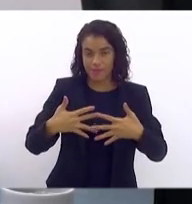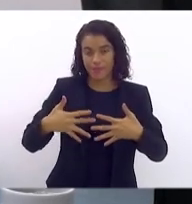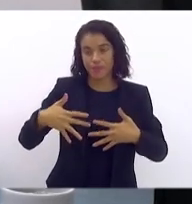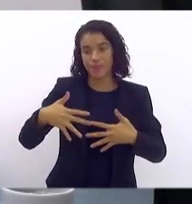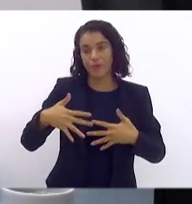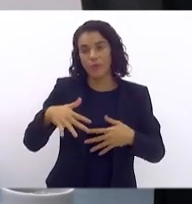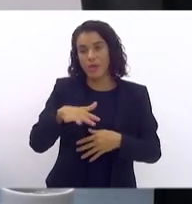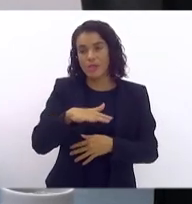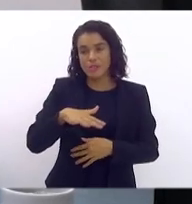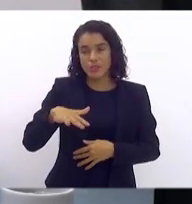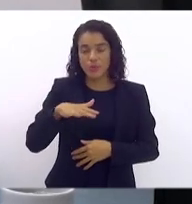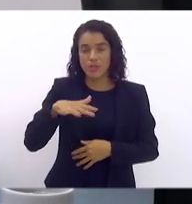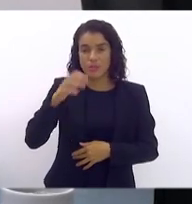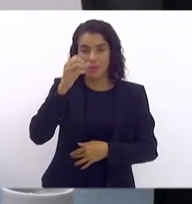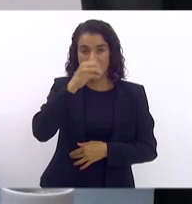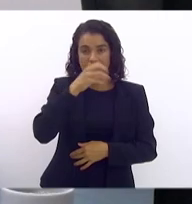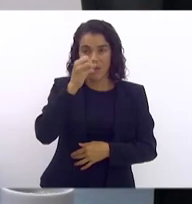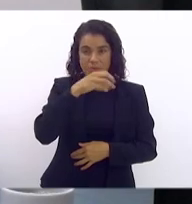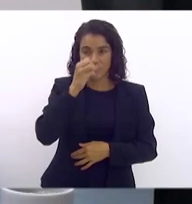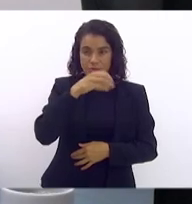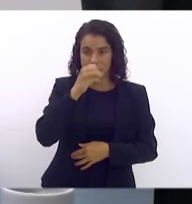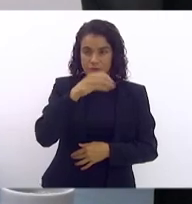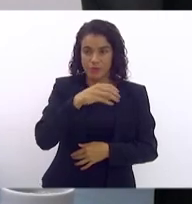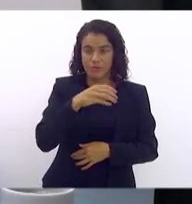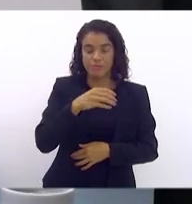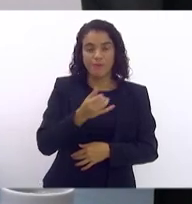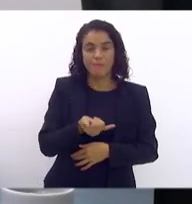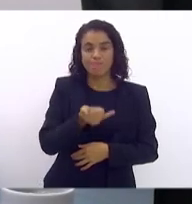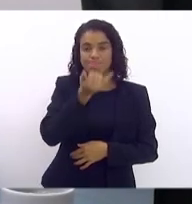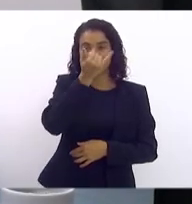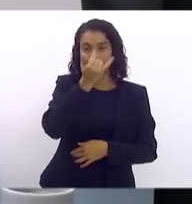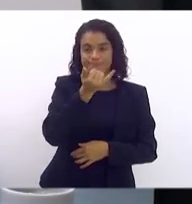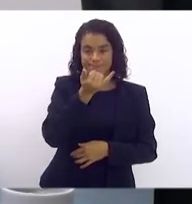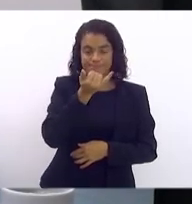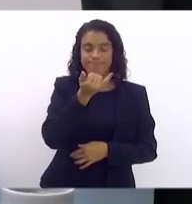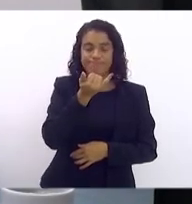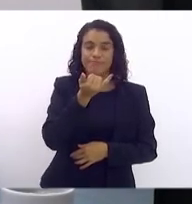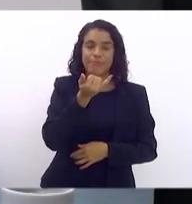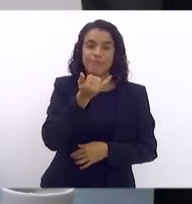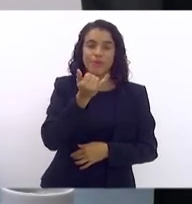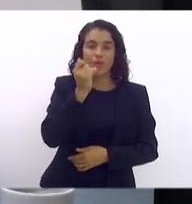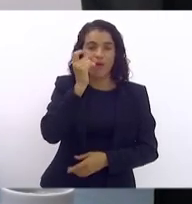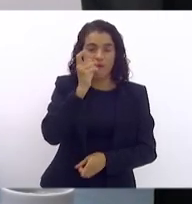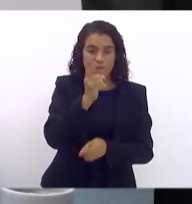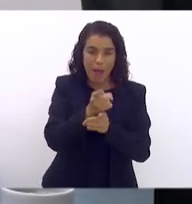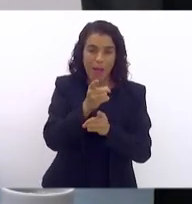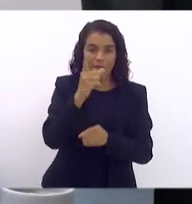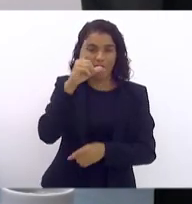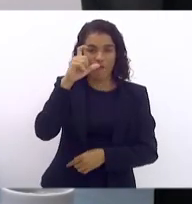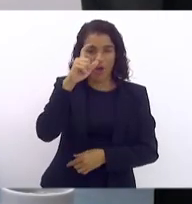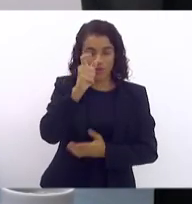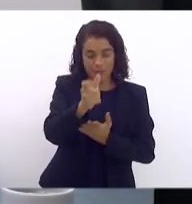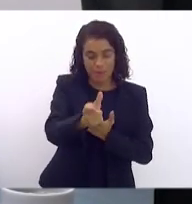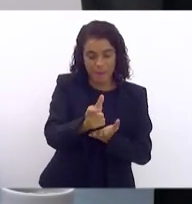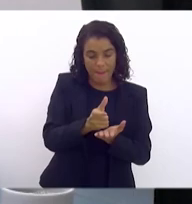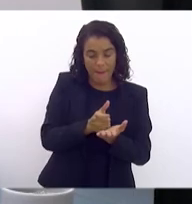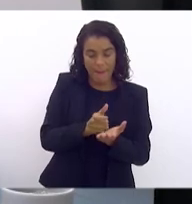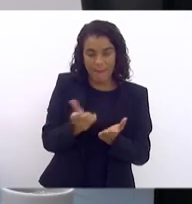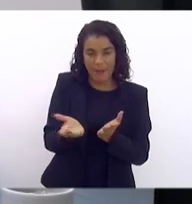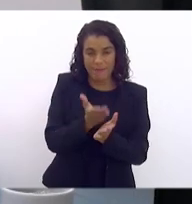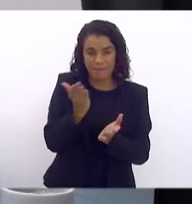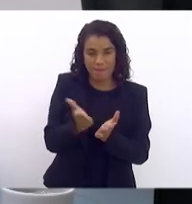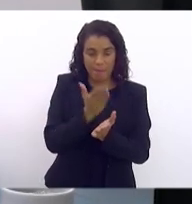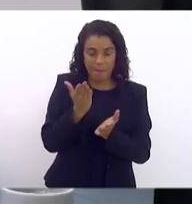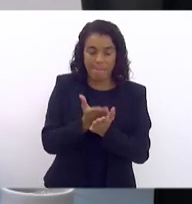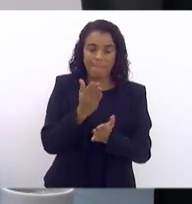situação tão absurda que é O equívoco num num reconhecimento fotográfico que eh